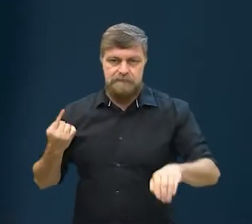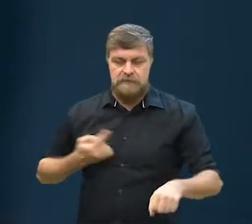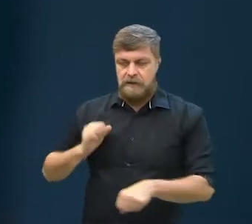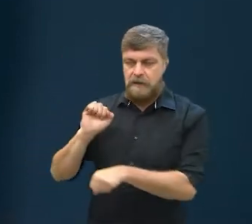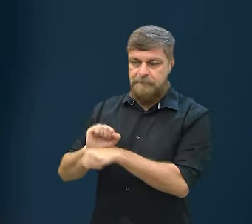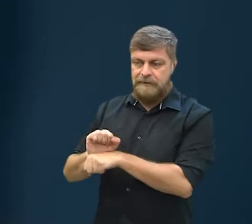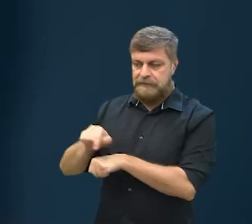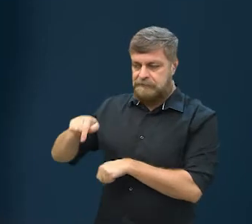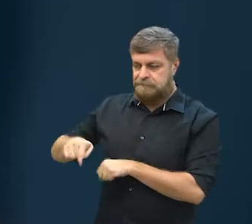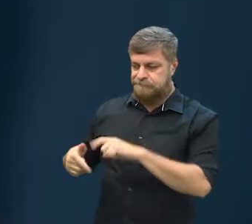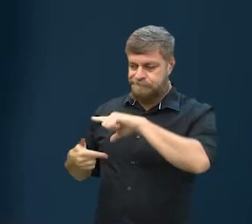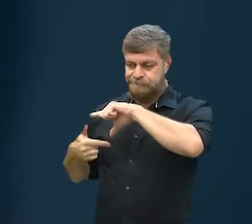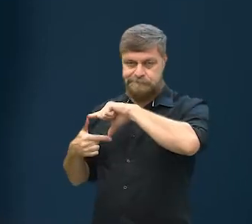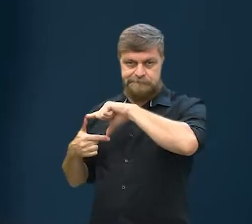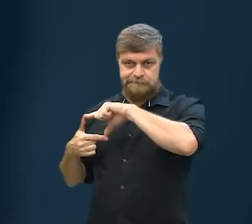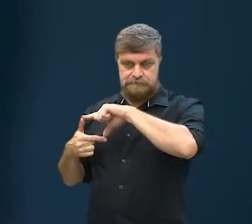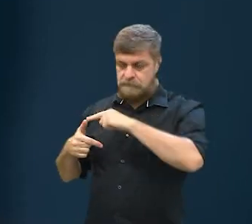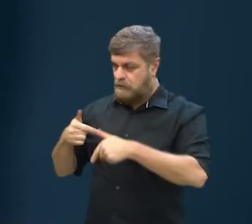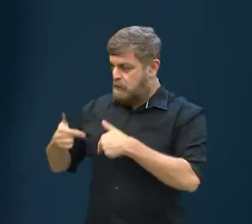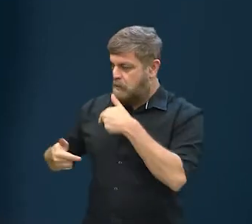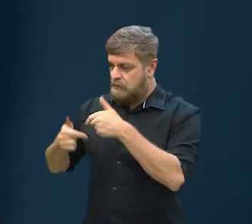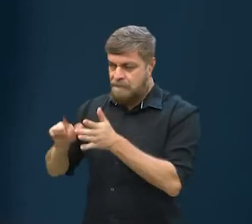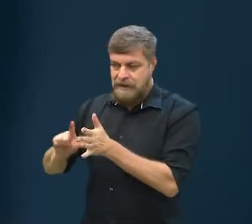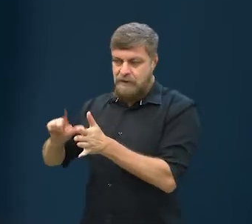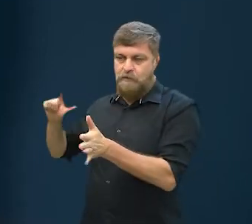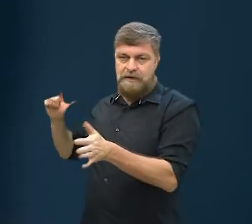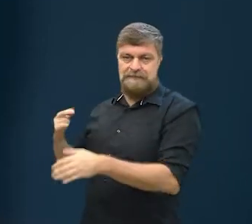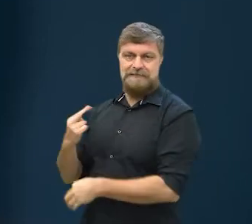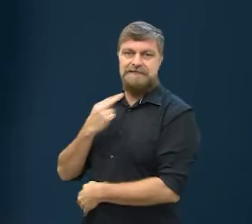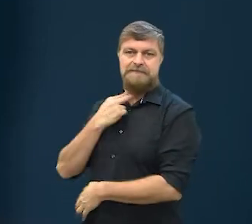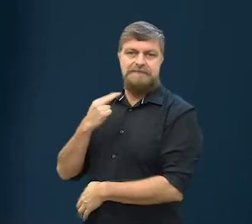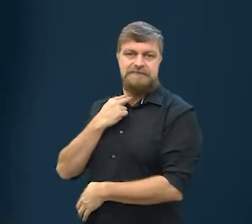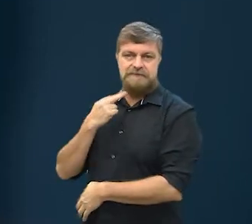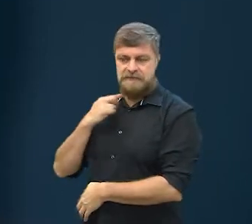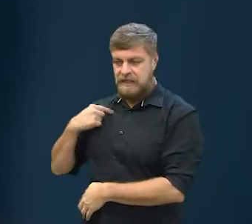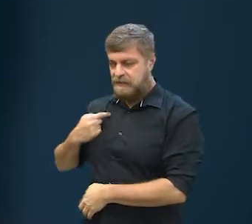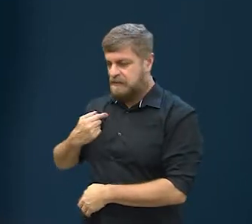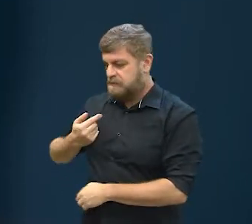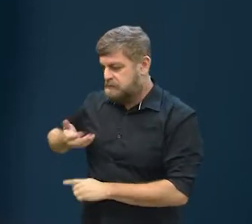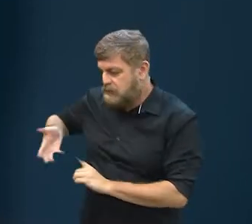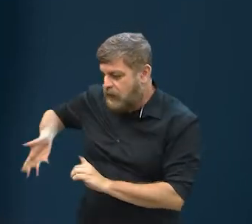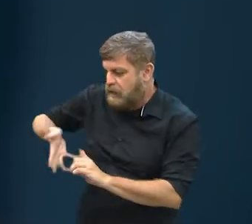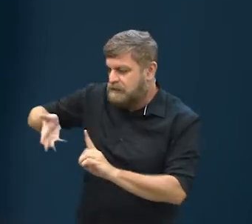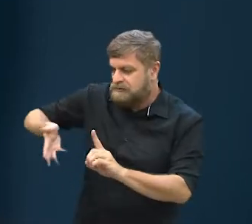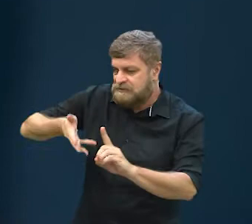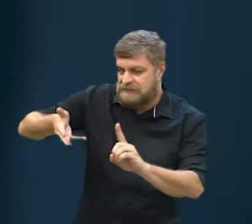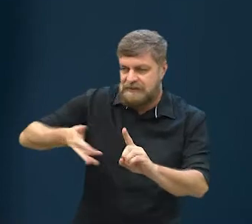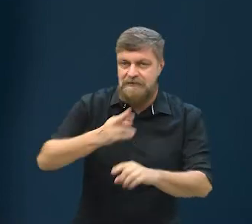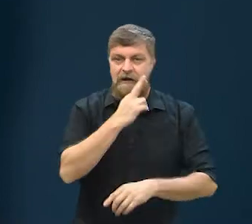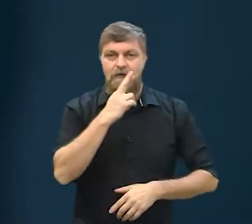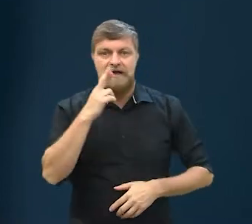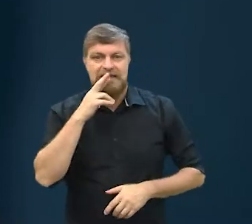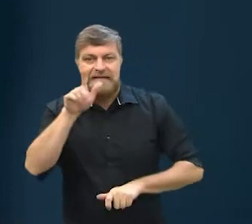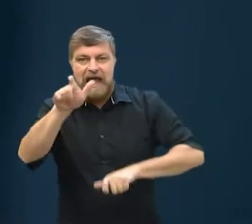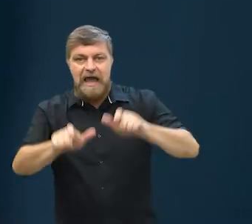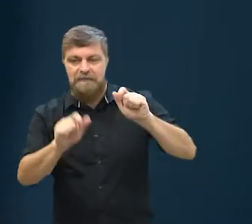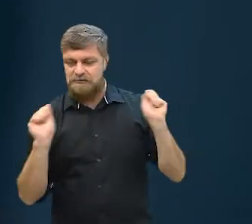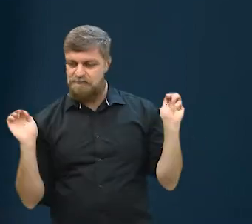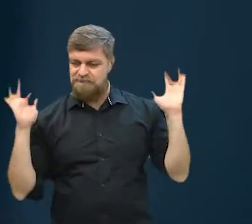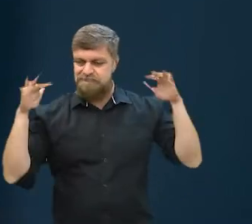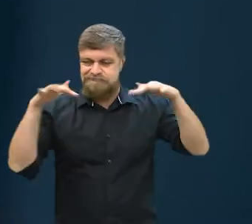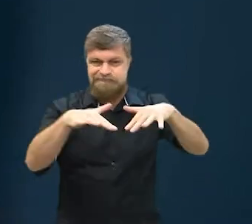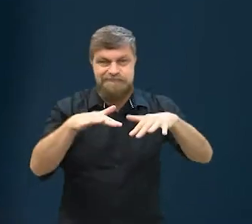ficarmos presos ao que era o que nós fazíamos antes, que era o oposto, que era movimentar o restaurante, movimentar o